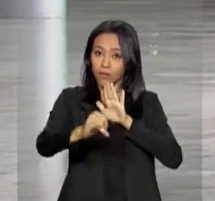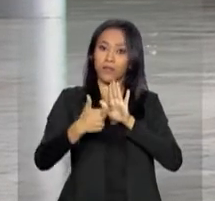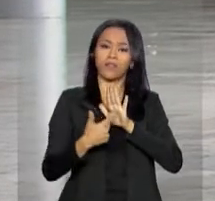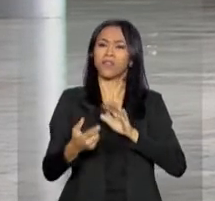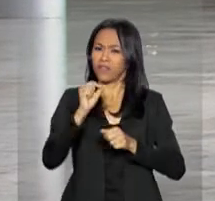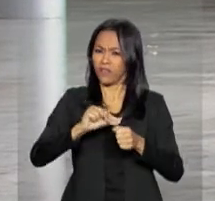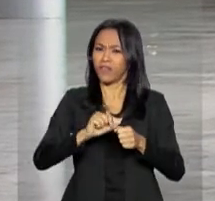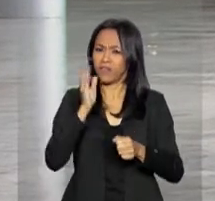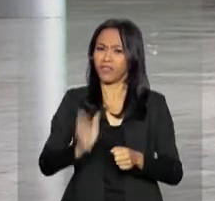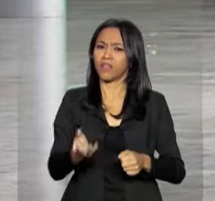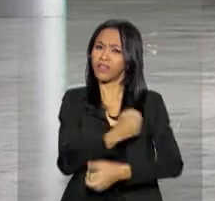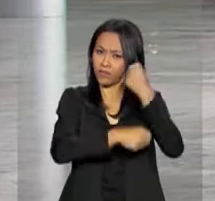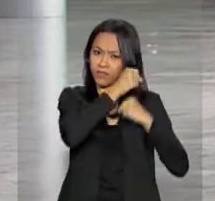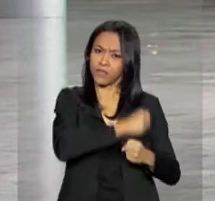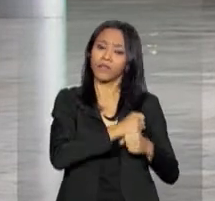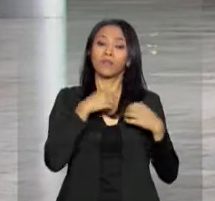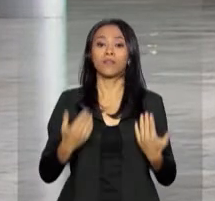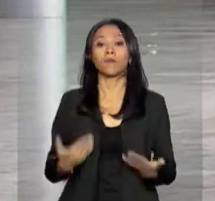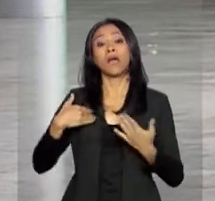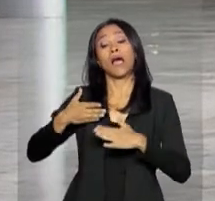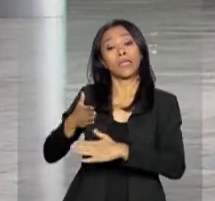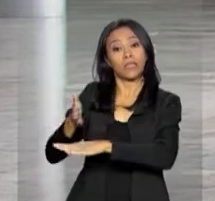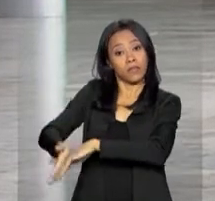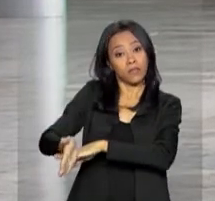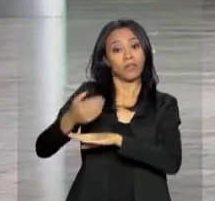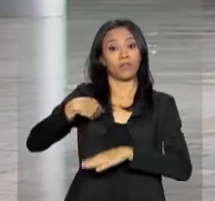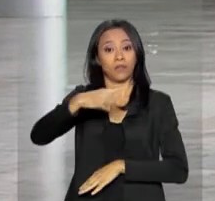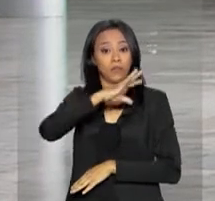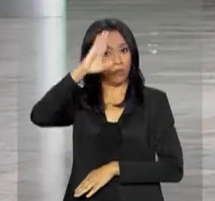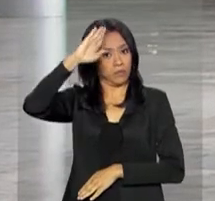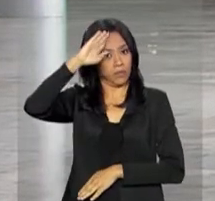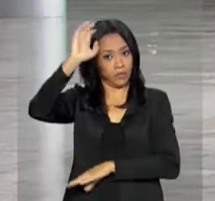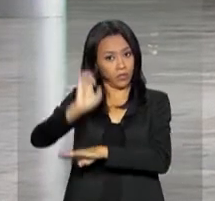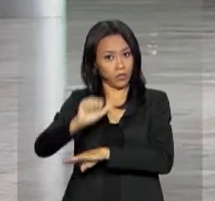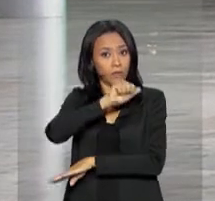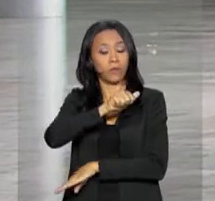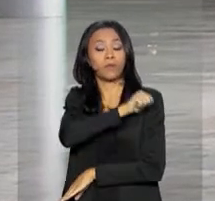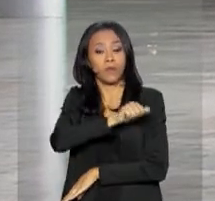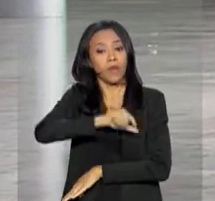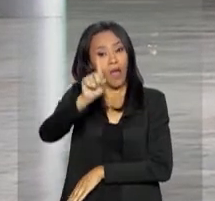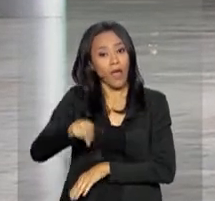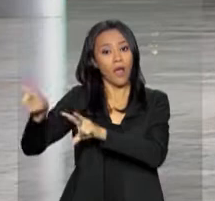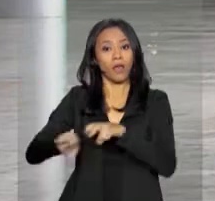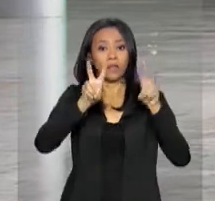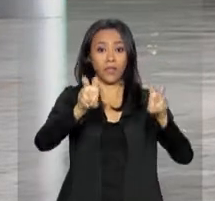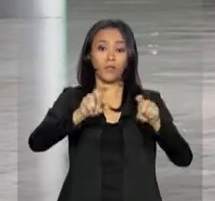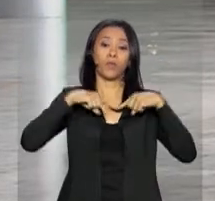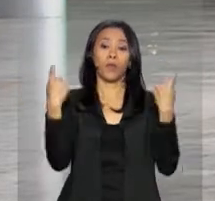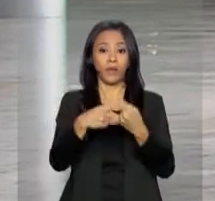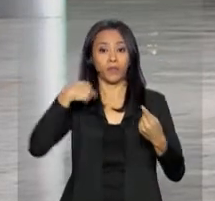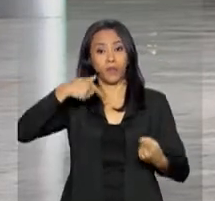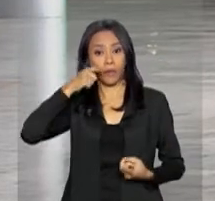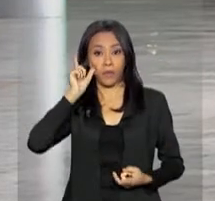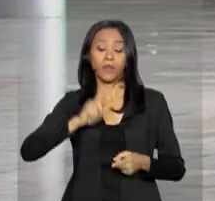ano passado. E a intervenção no Rio de Janeiro foi tema de uma reunião ontem entre o ministro da Justiça, Torquato Jardim, e os secretários de